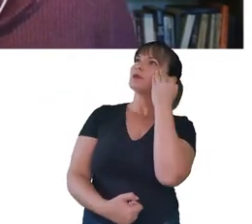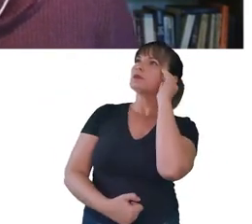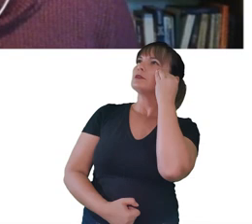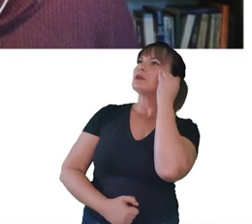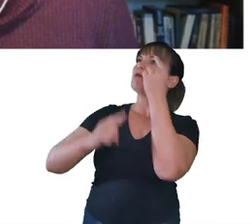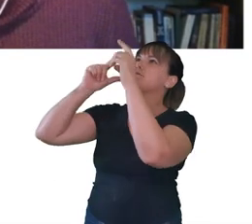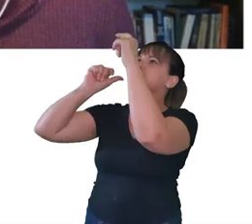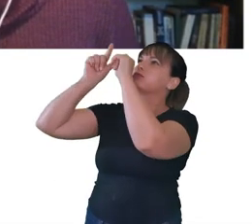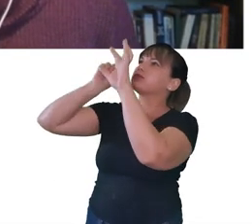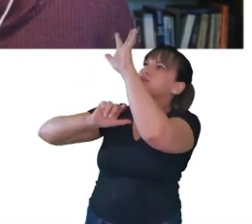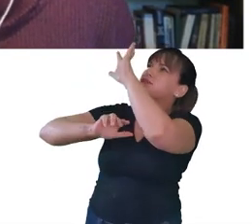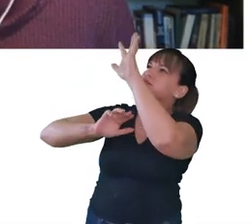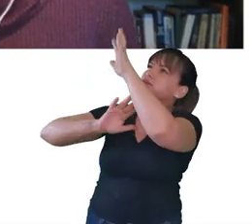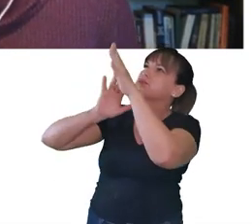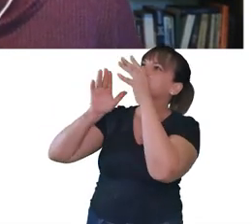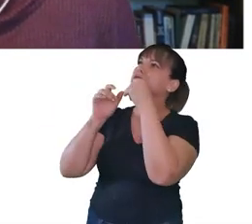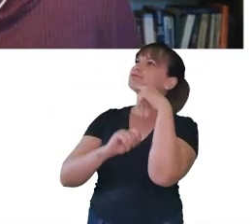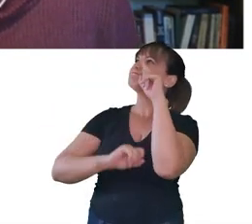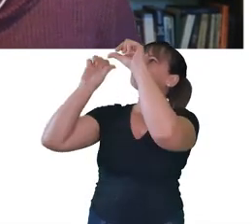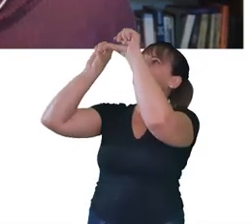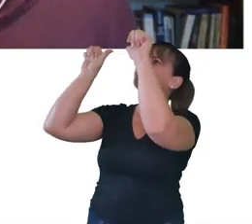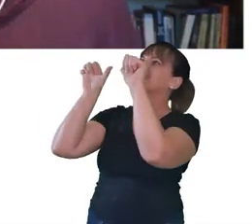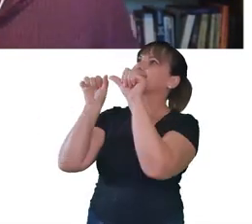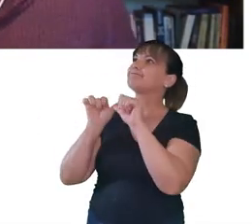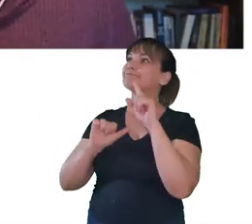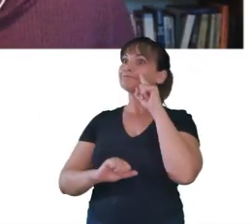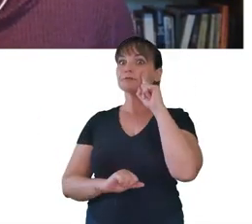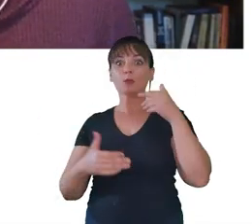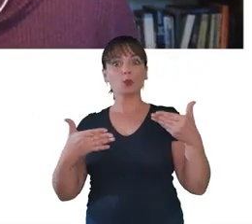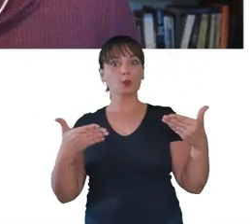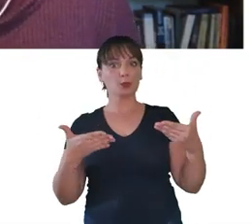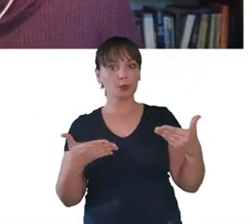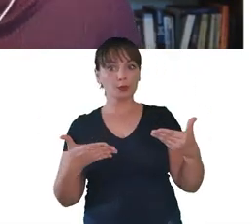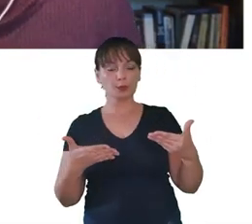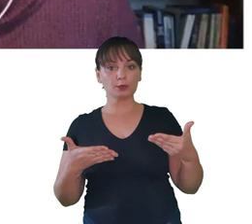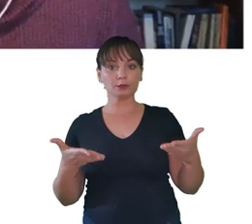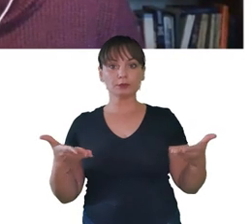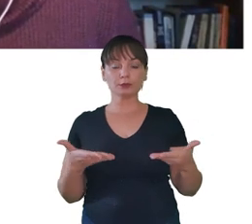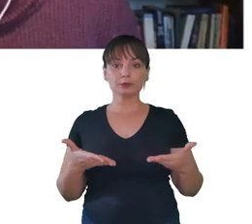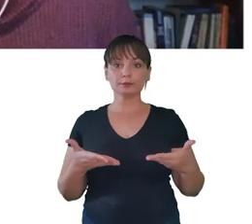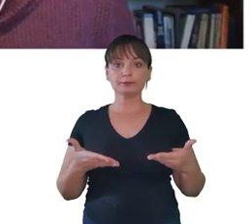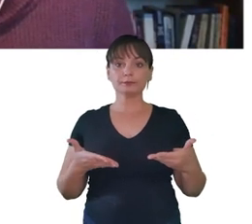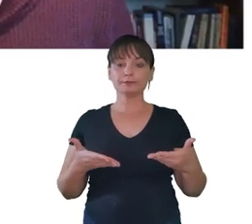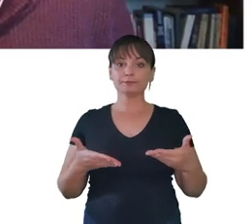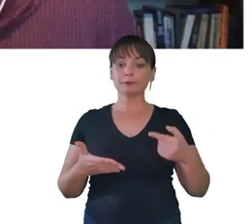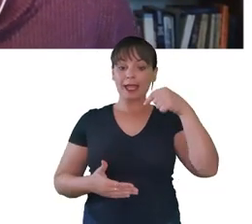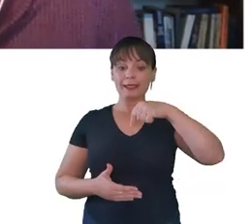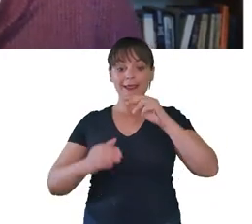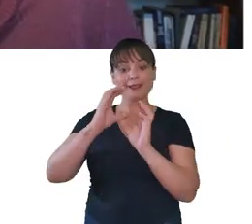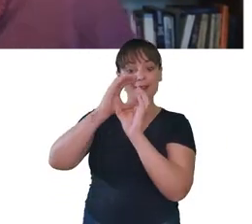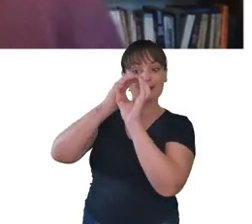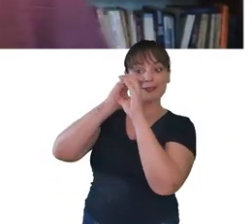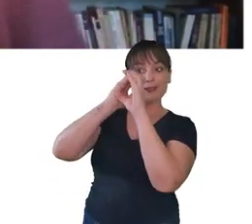as figuras, com as coisas do dia a dia. E hoje em dia, aqui no nosso, na astronomia, a gente